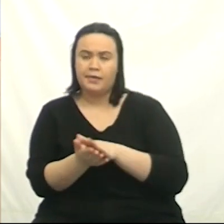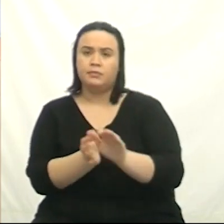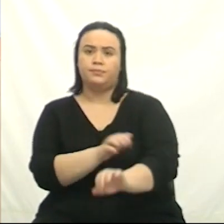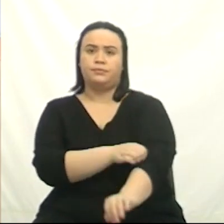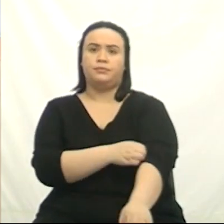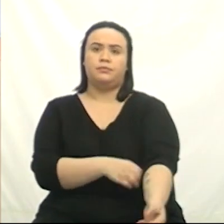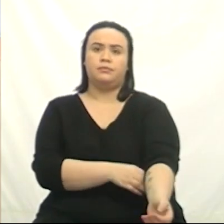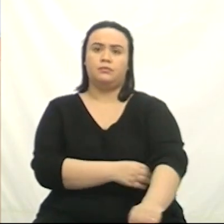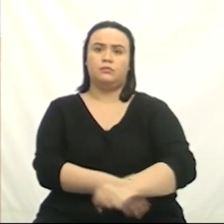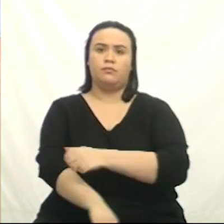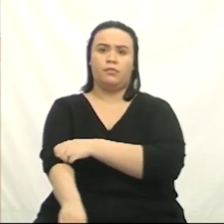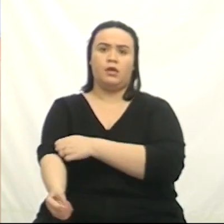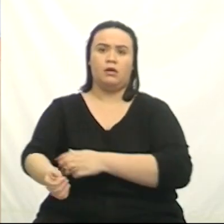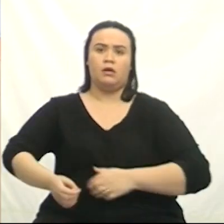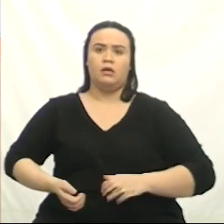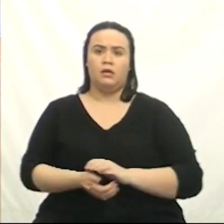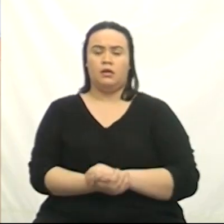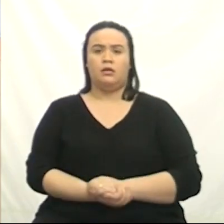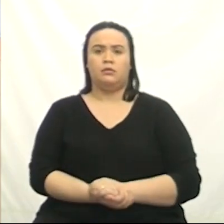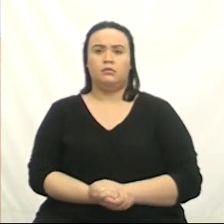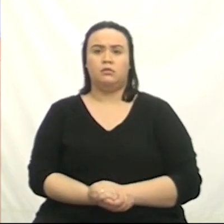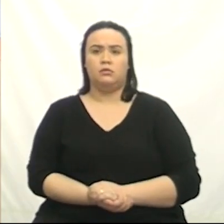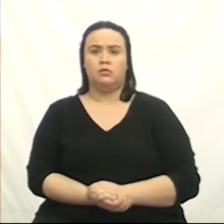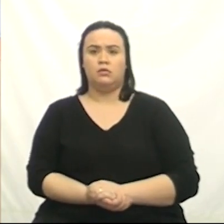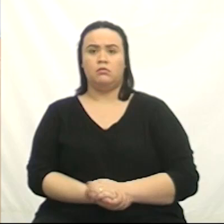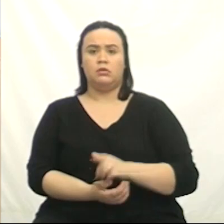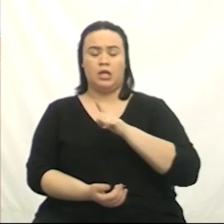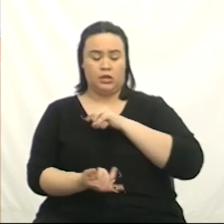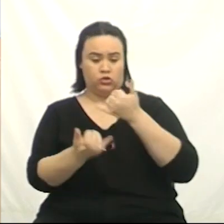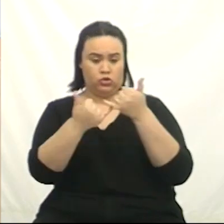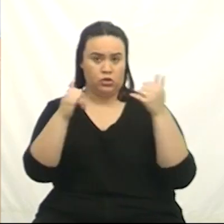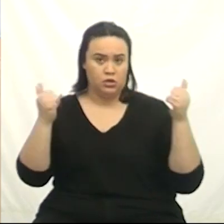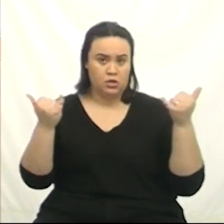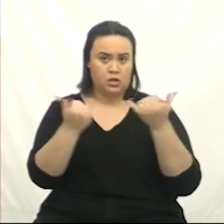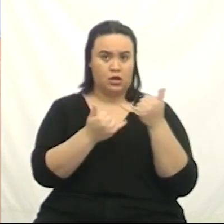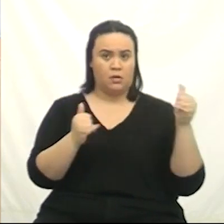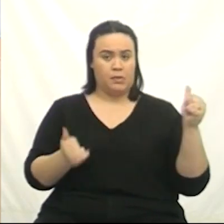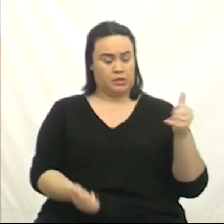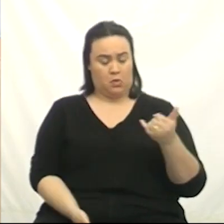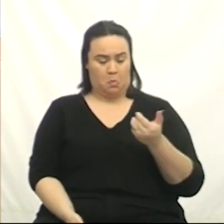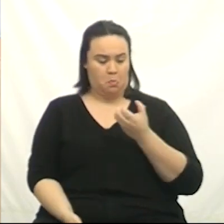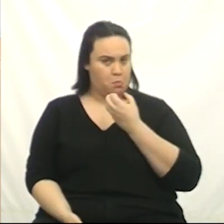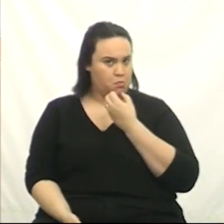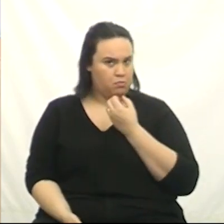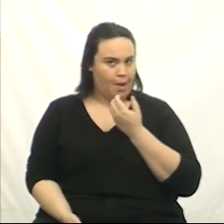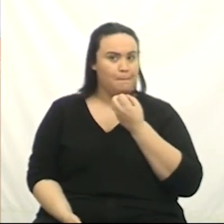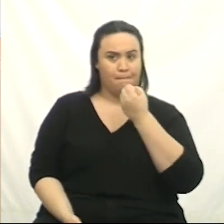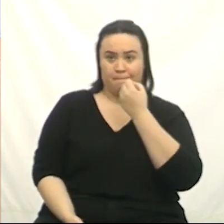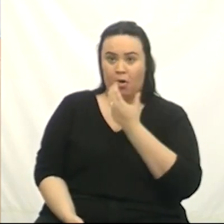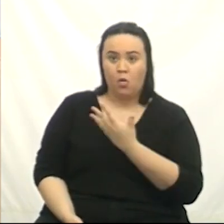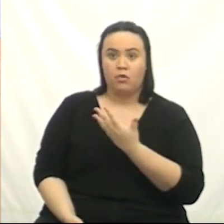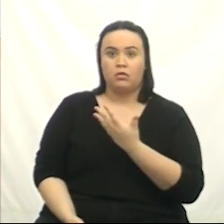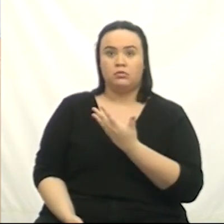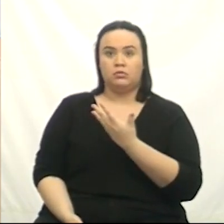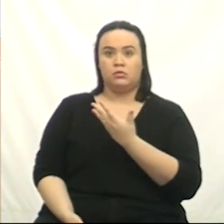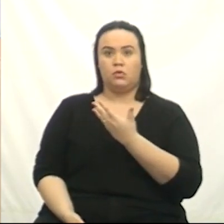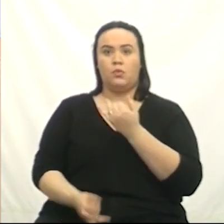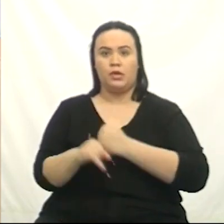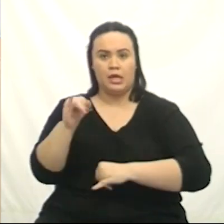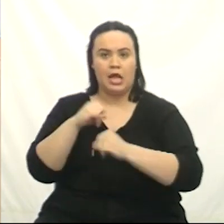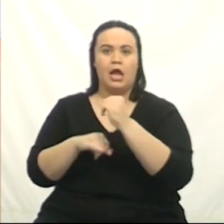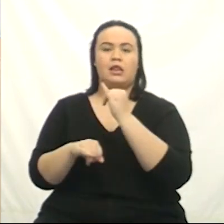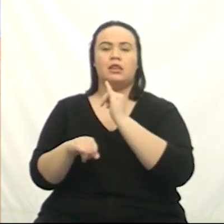Porque é uma palhaçada, eles ganham dinheiro, e não é pouco, com internet, com